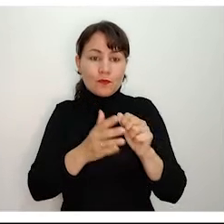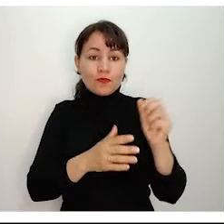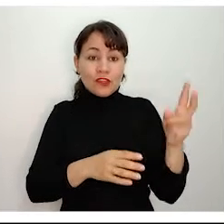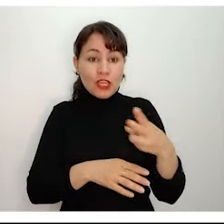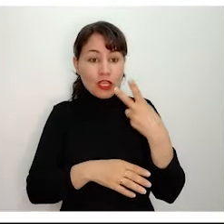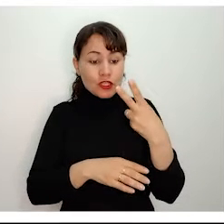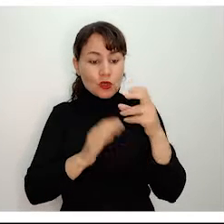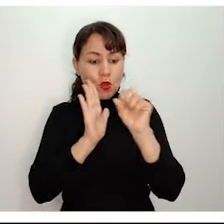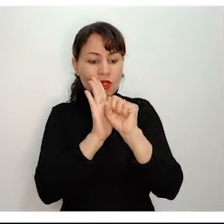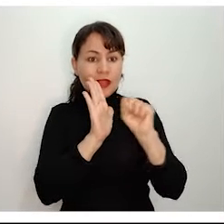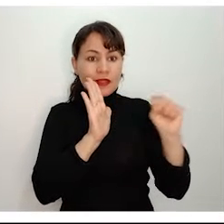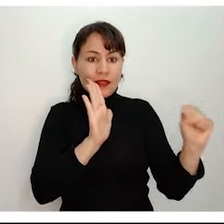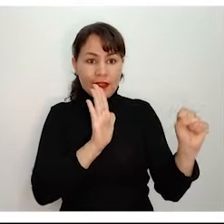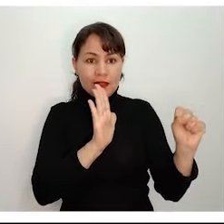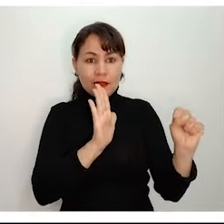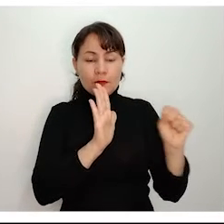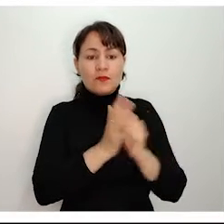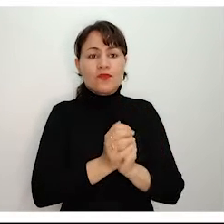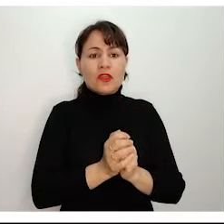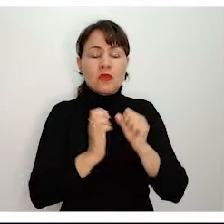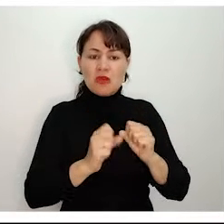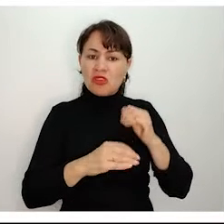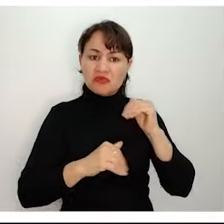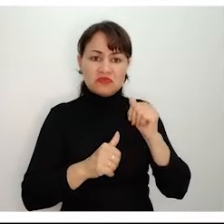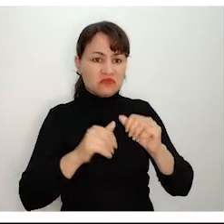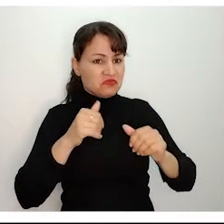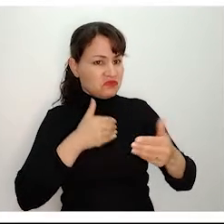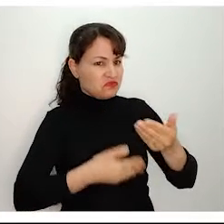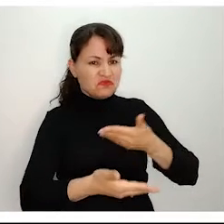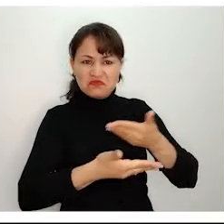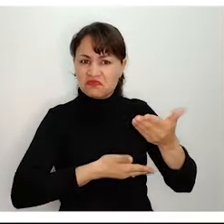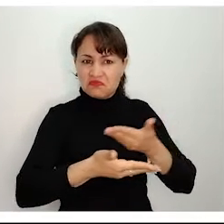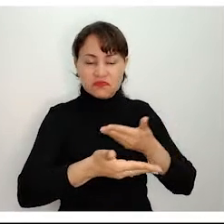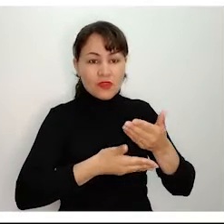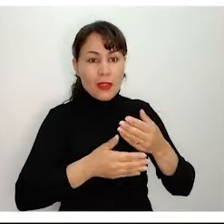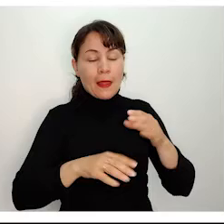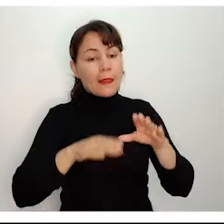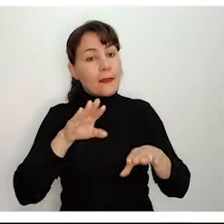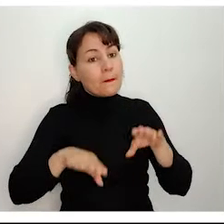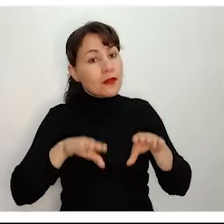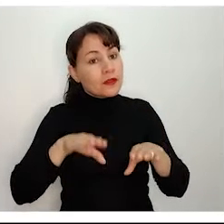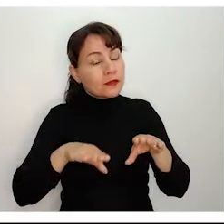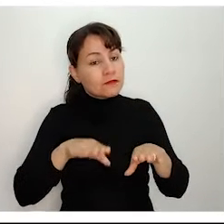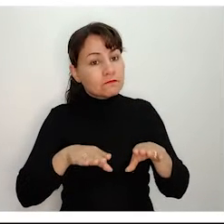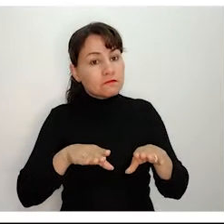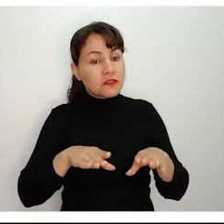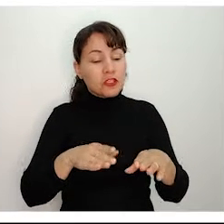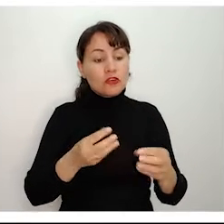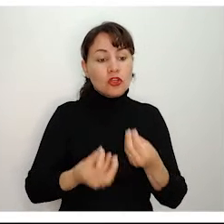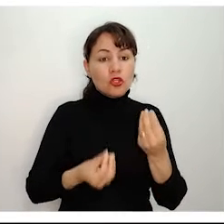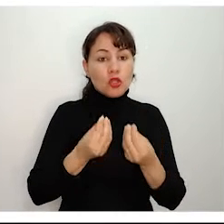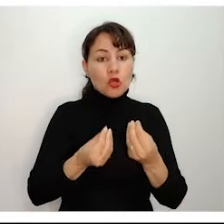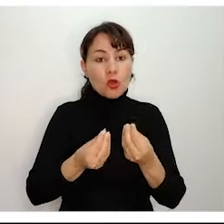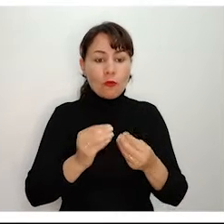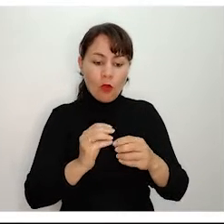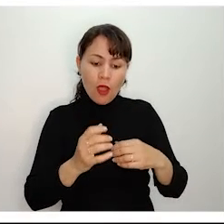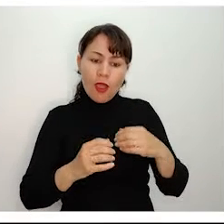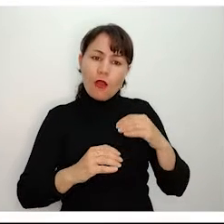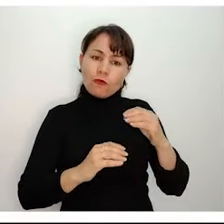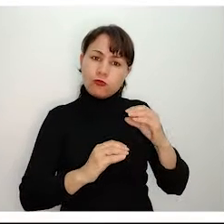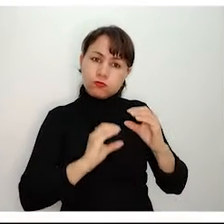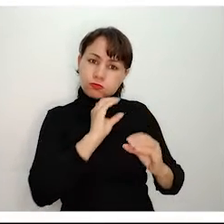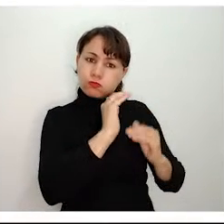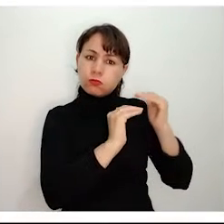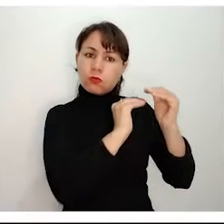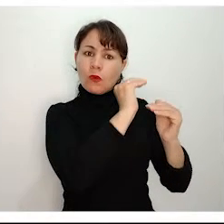de término, que é a segunda década de vida. Isso pode variar de pessoa para pessoa, dependendo da nutrição, da origem,